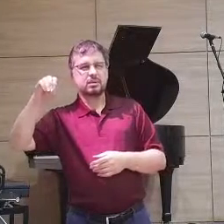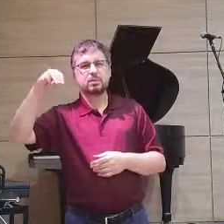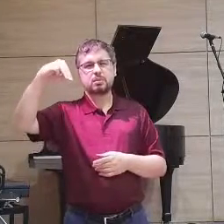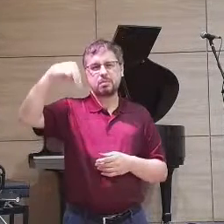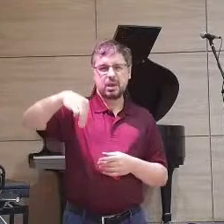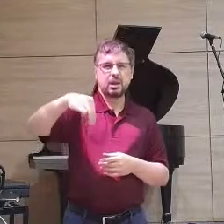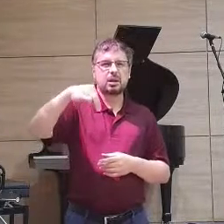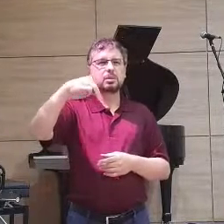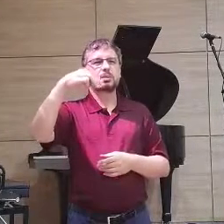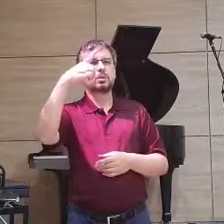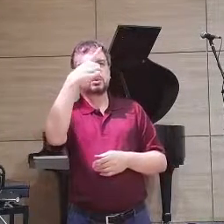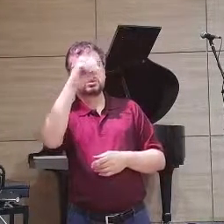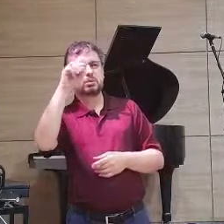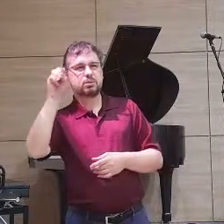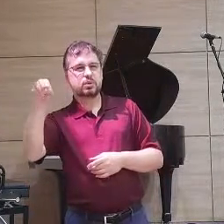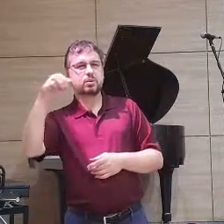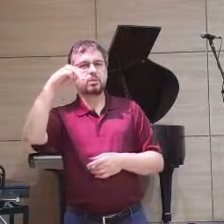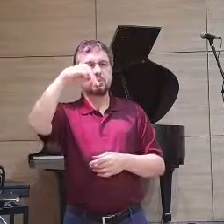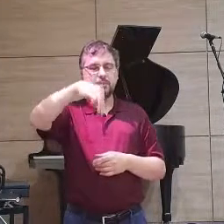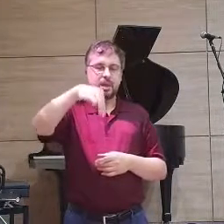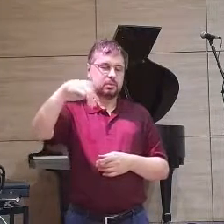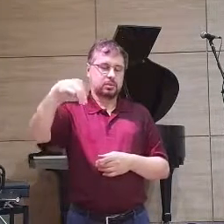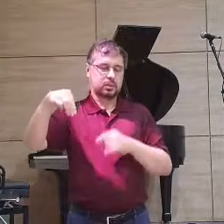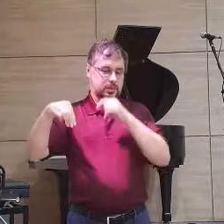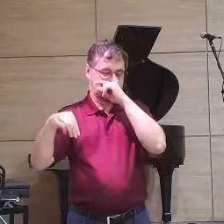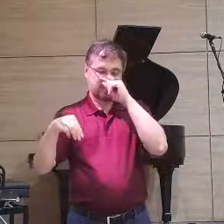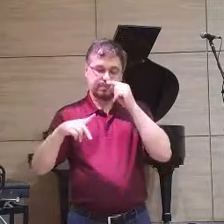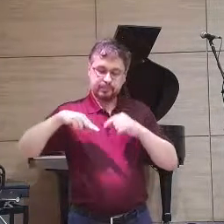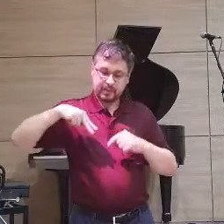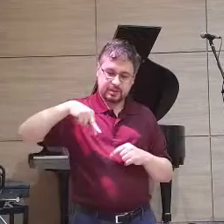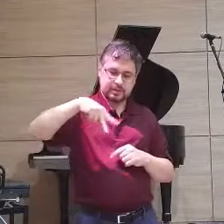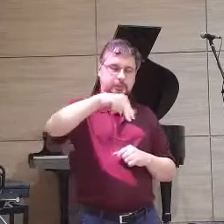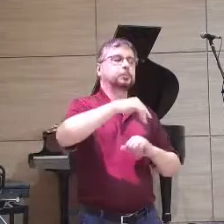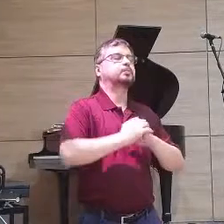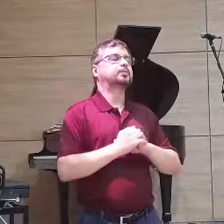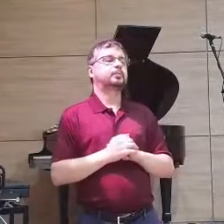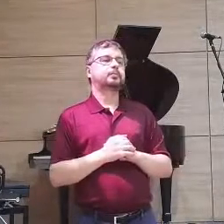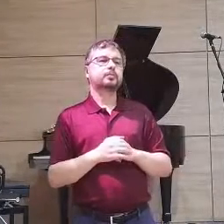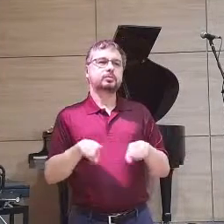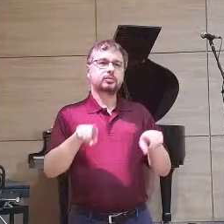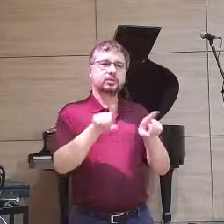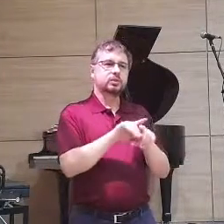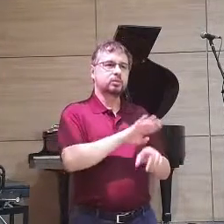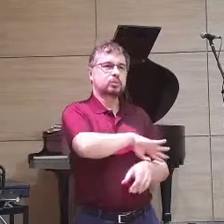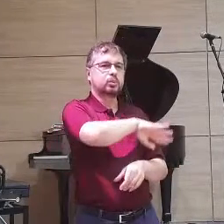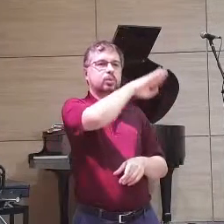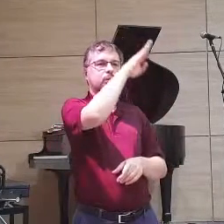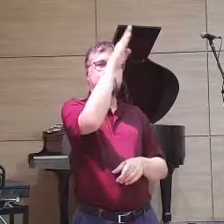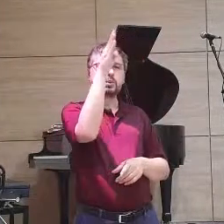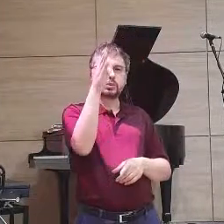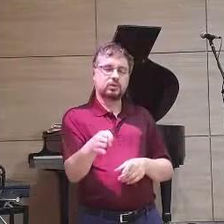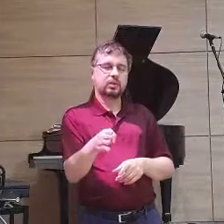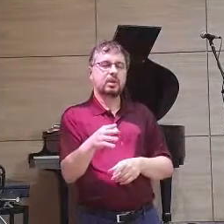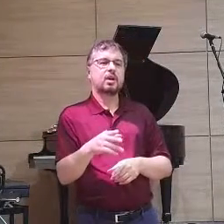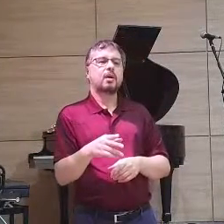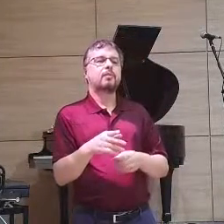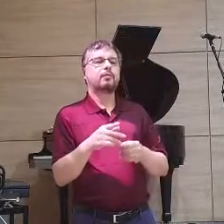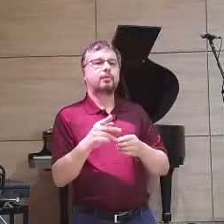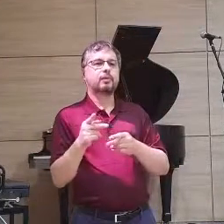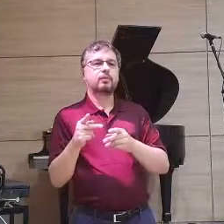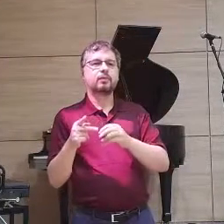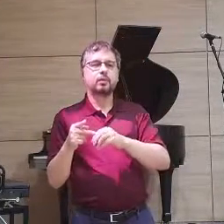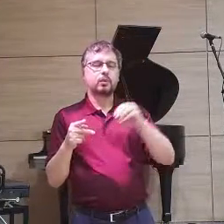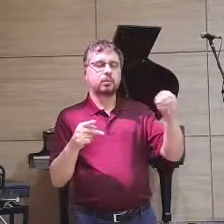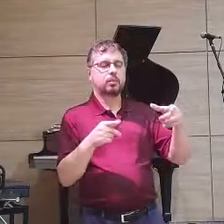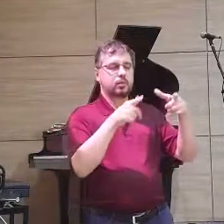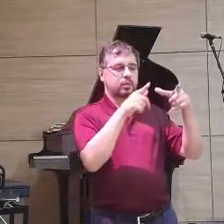metros de distância ali então voltaram para esse monte do Olival quando chegaram no monte do Olival foram para O Cenáculo onde